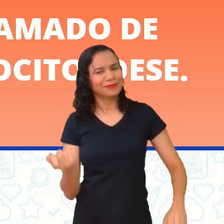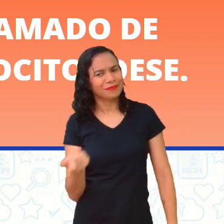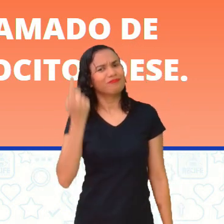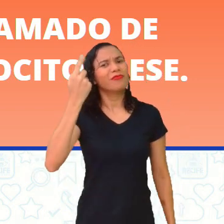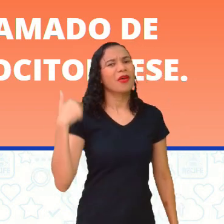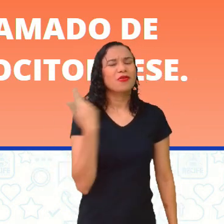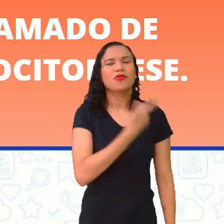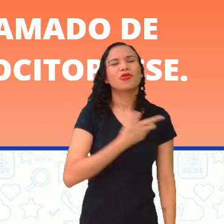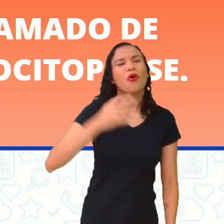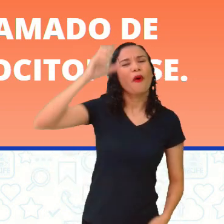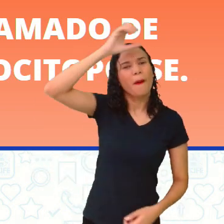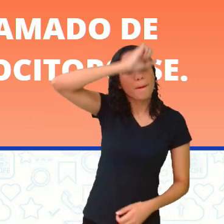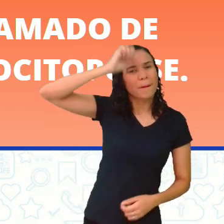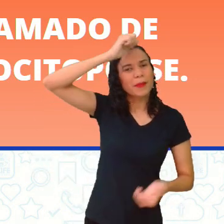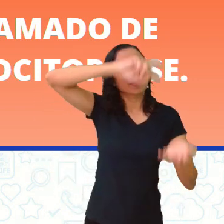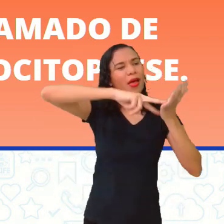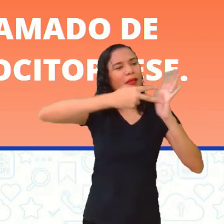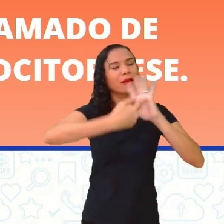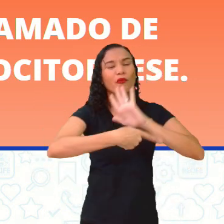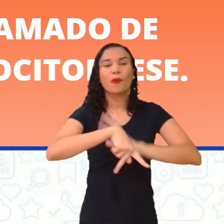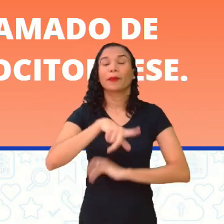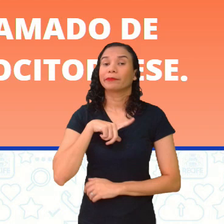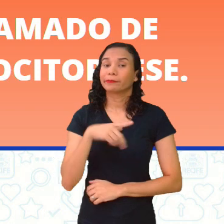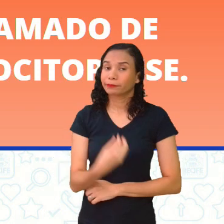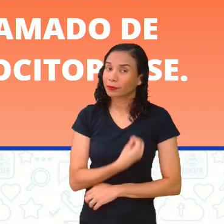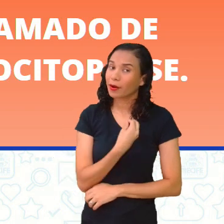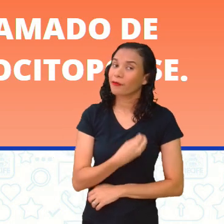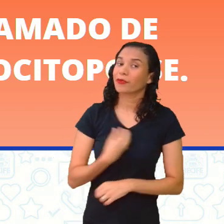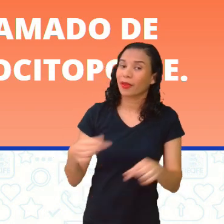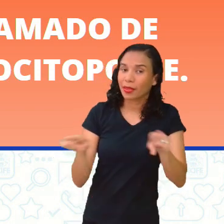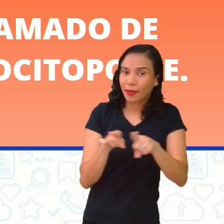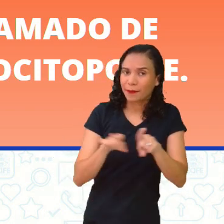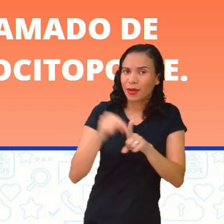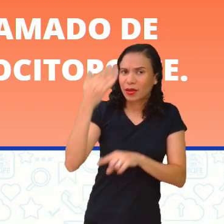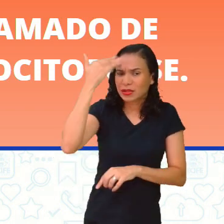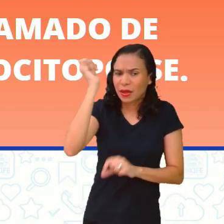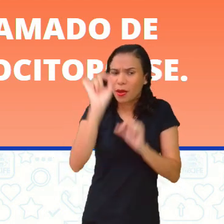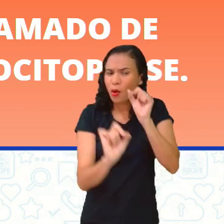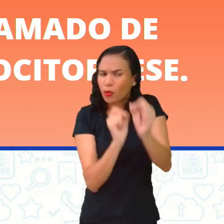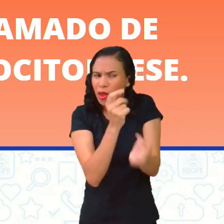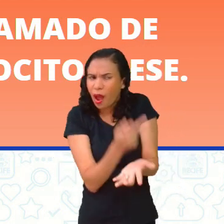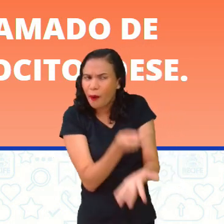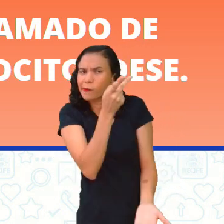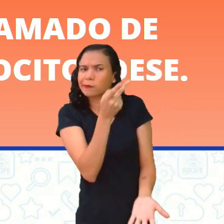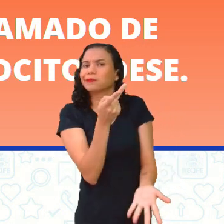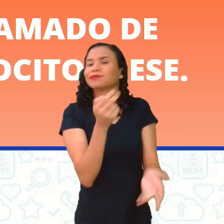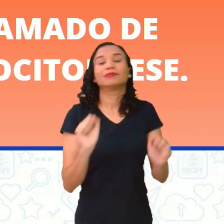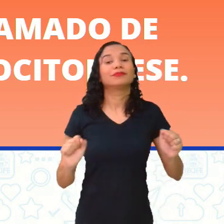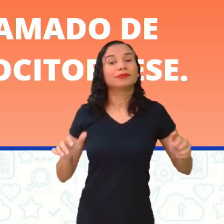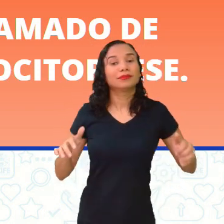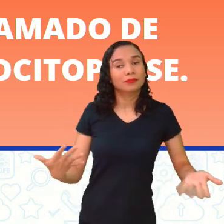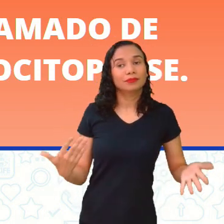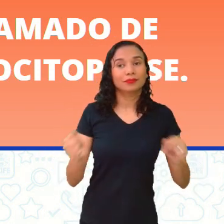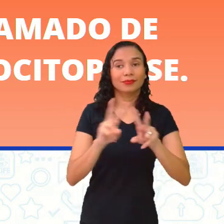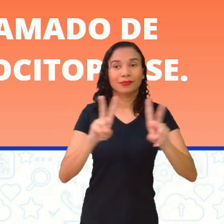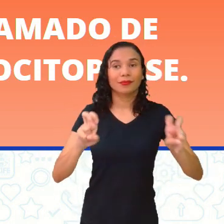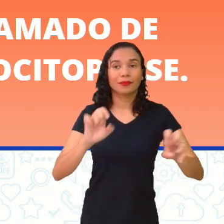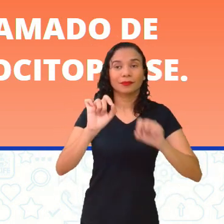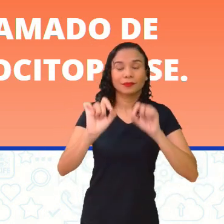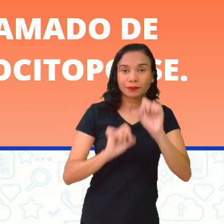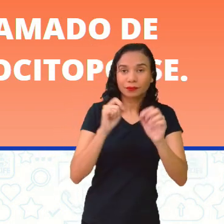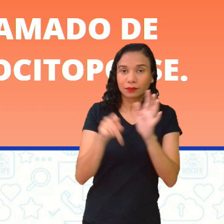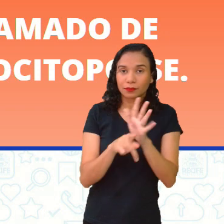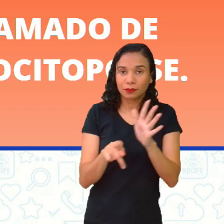gente aprender o significado desses nomes e saber o que é que está acontecendo. Então, a questão aí